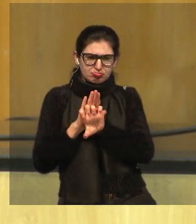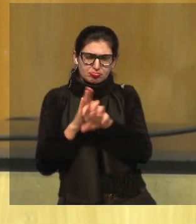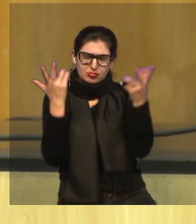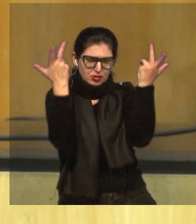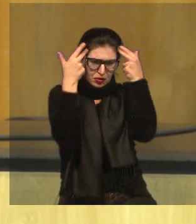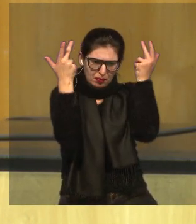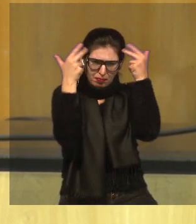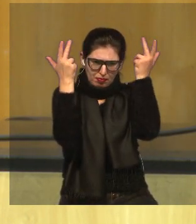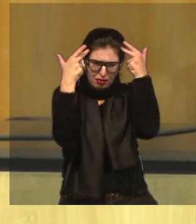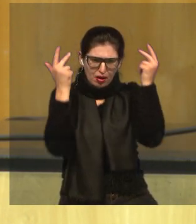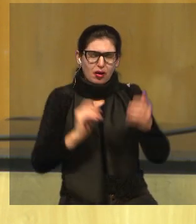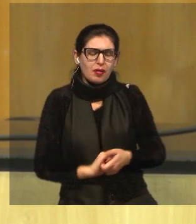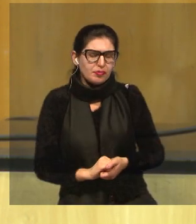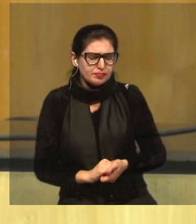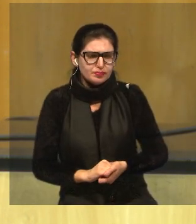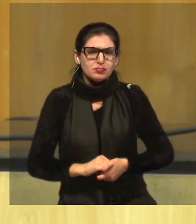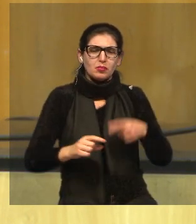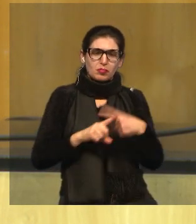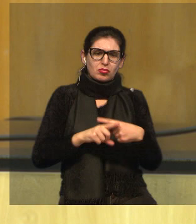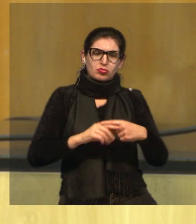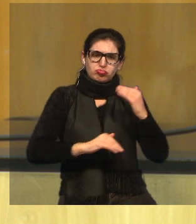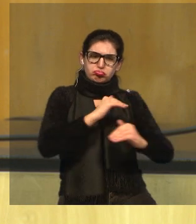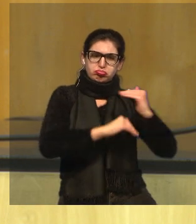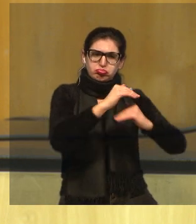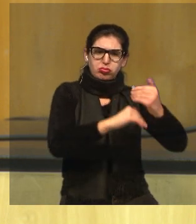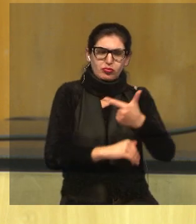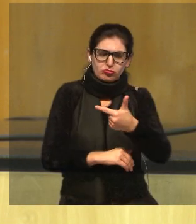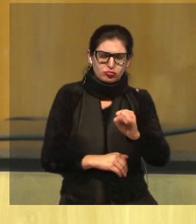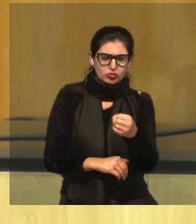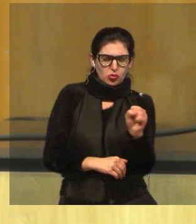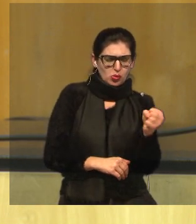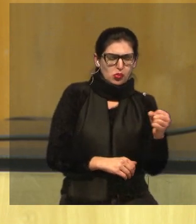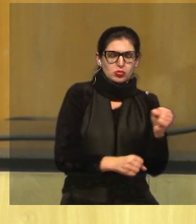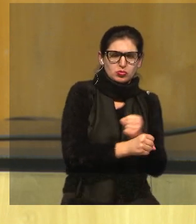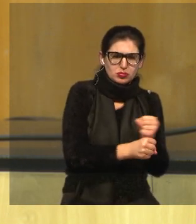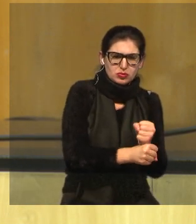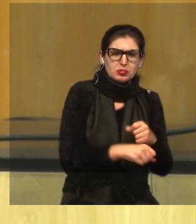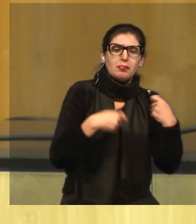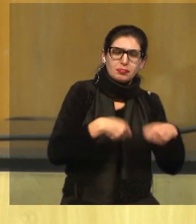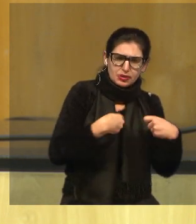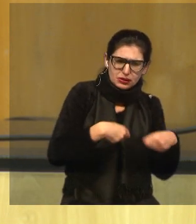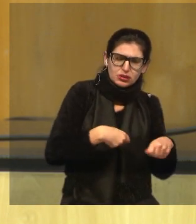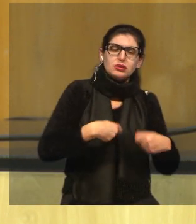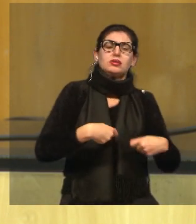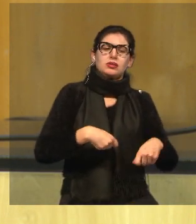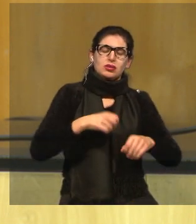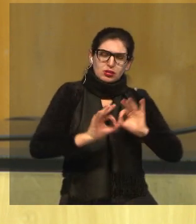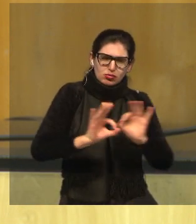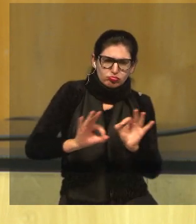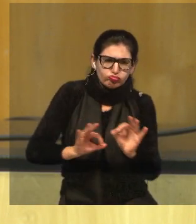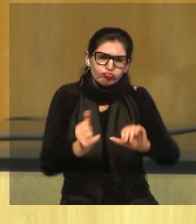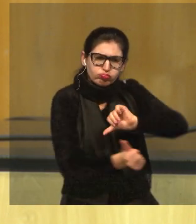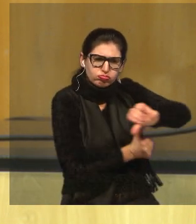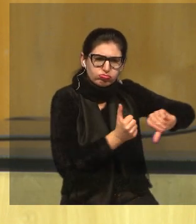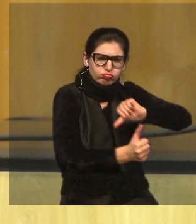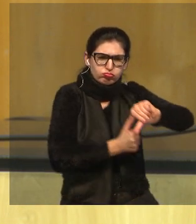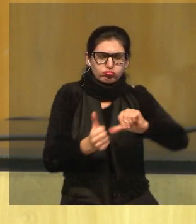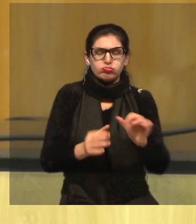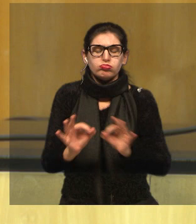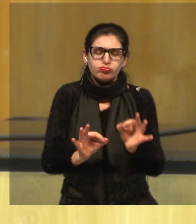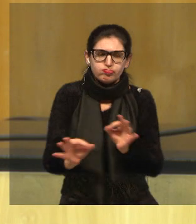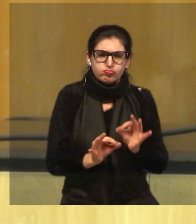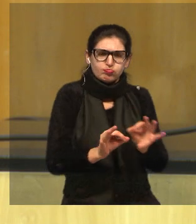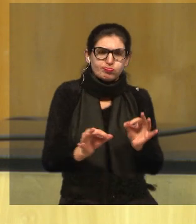são outros, ainda tem passado 28 anos, precisamos reformular, precisamos continuar discutindo, precisamos nos atentar todas